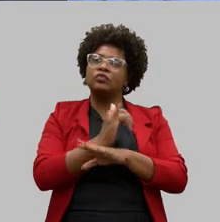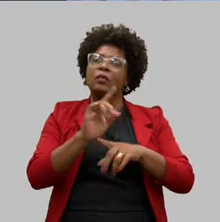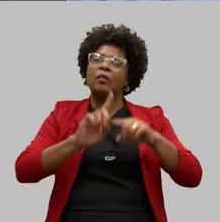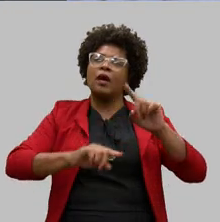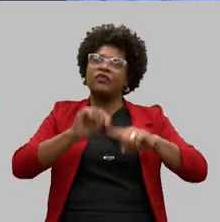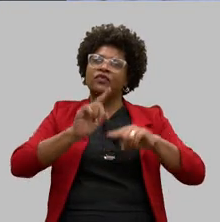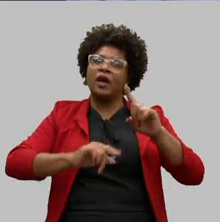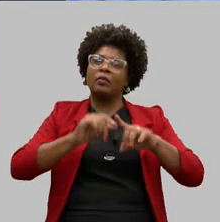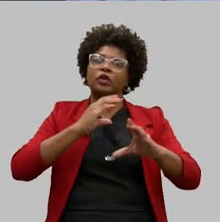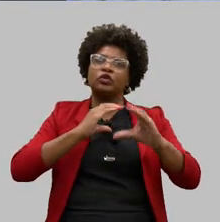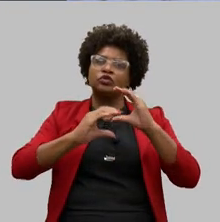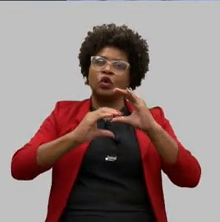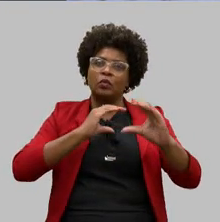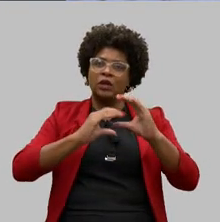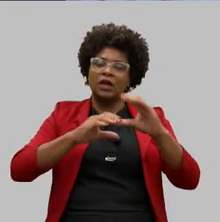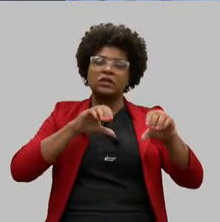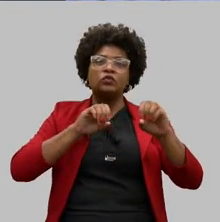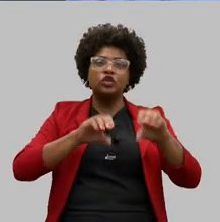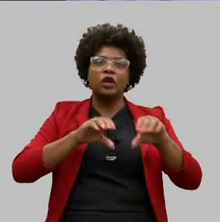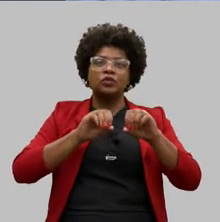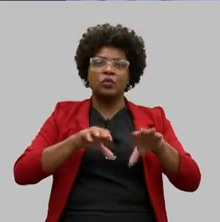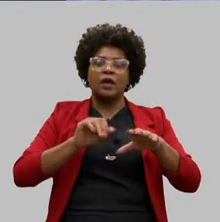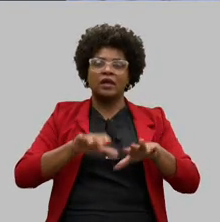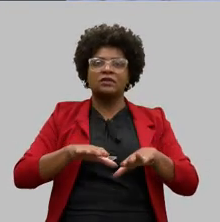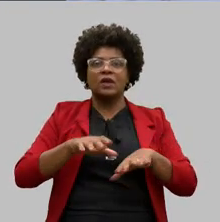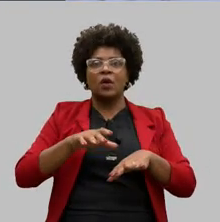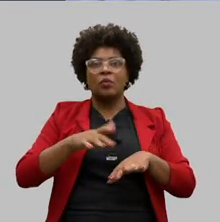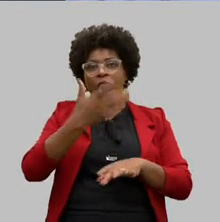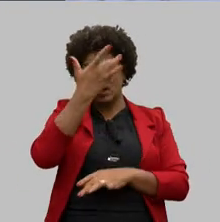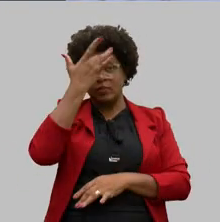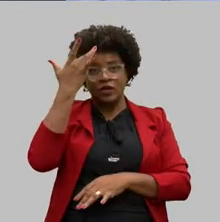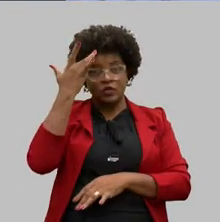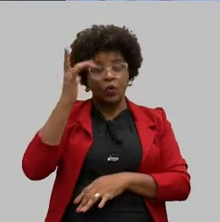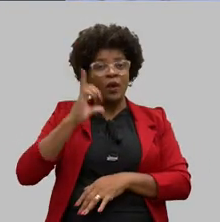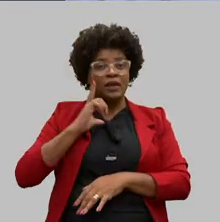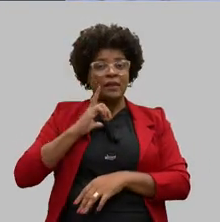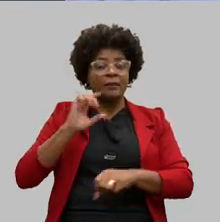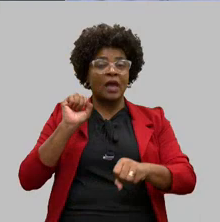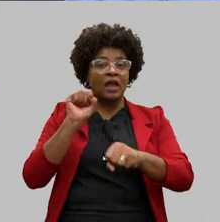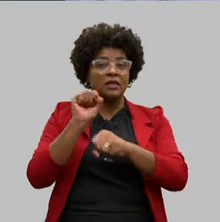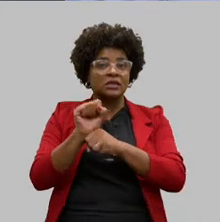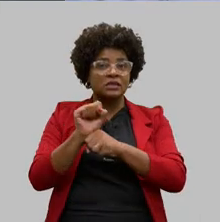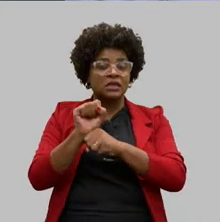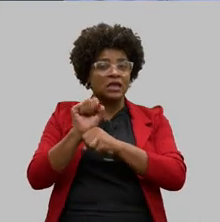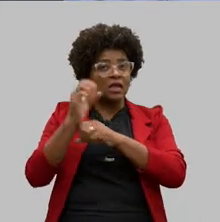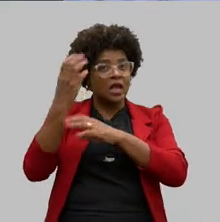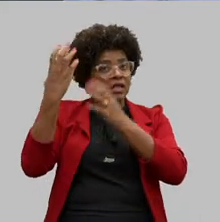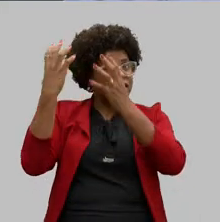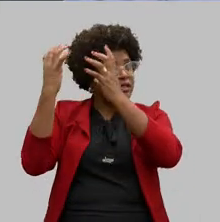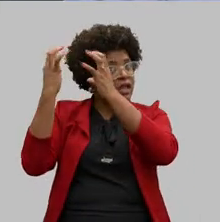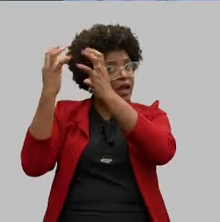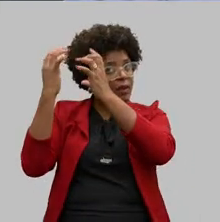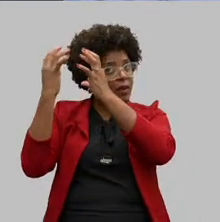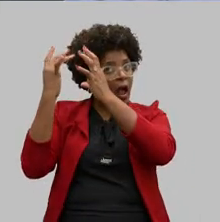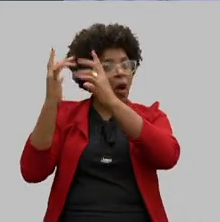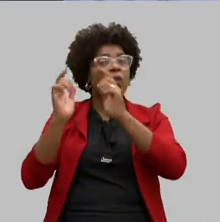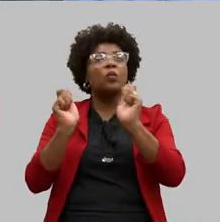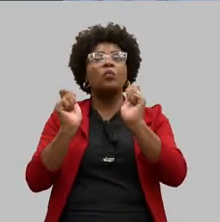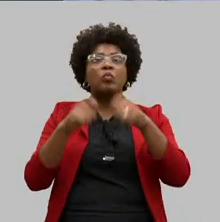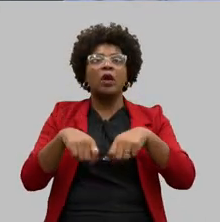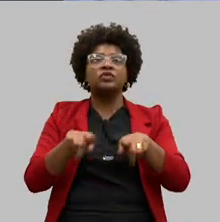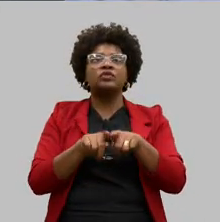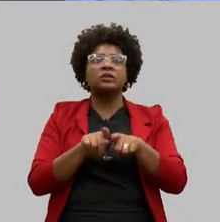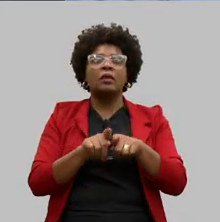de comunicação na educação paraa pessoa principalmente com paralisia cerebral mas que pode inclusive ser aplicada a comunicação do